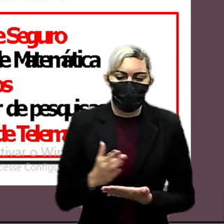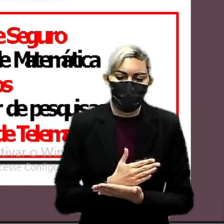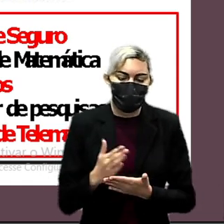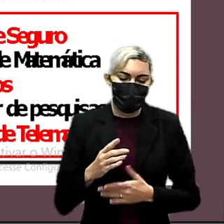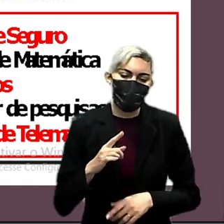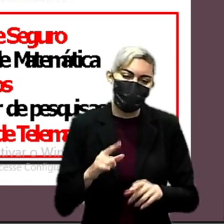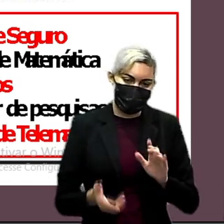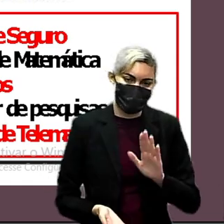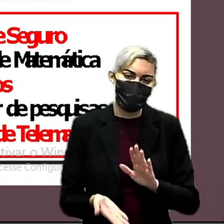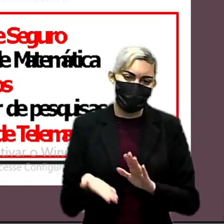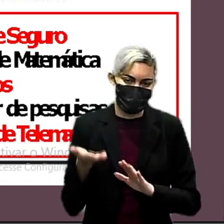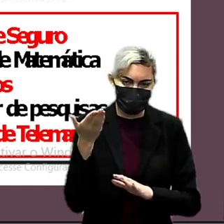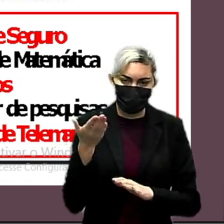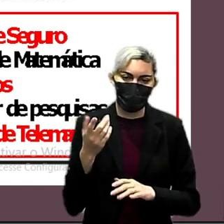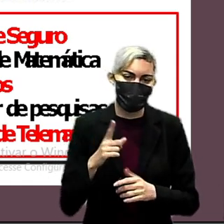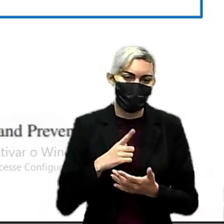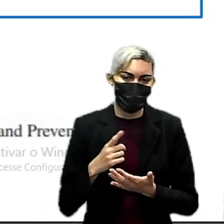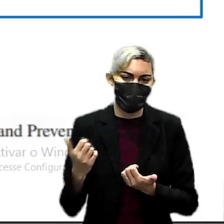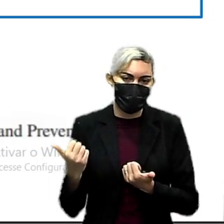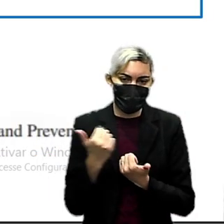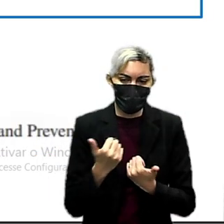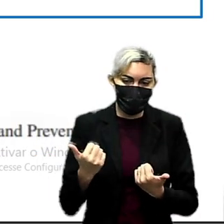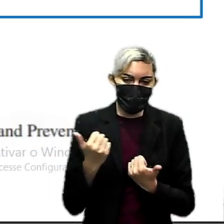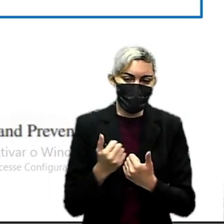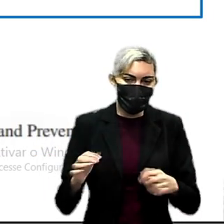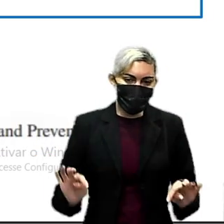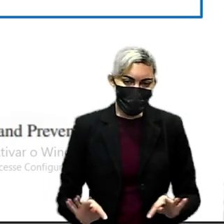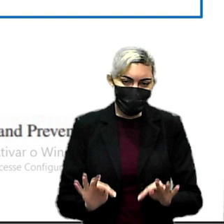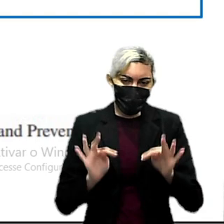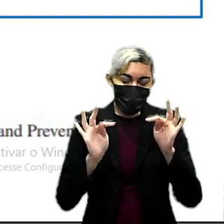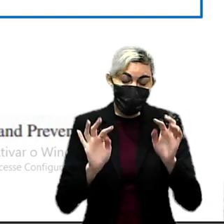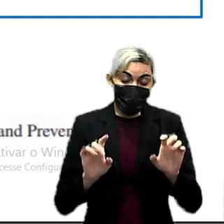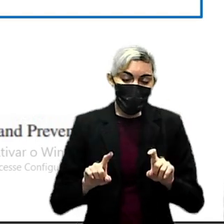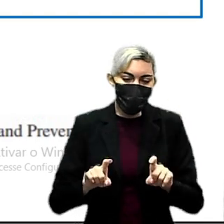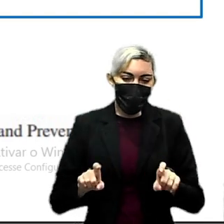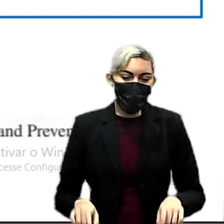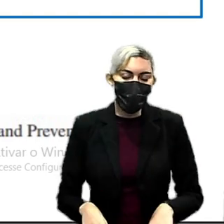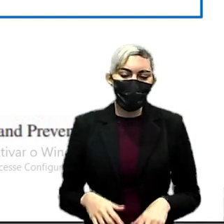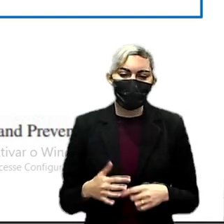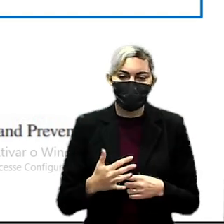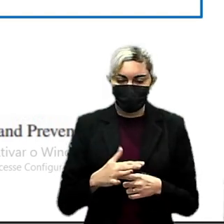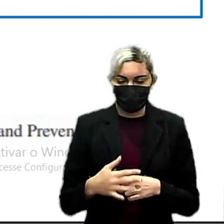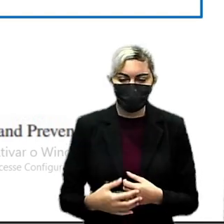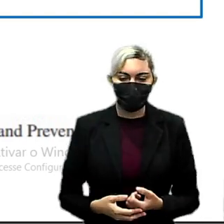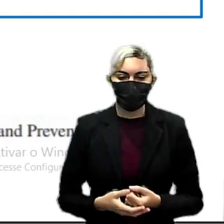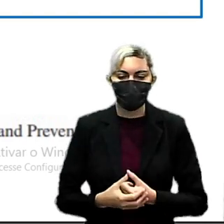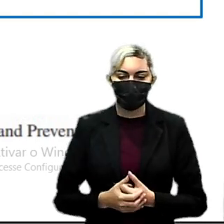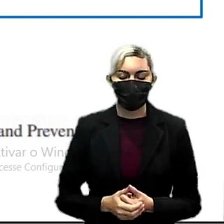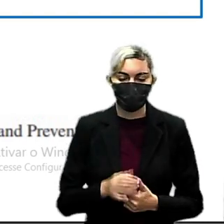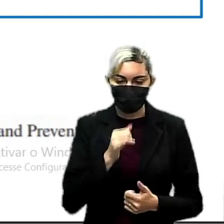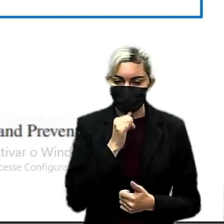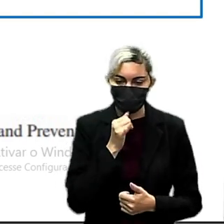grau acentuado de automação. E se vocês observarem, por exemplo,